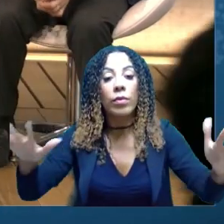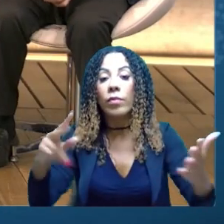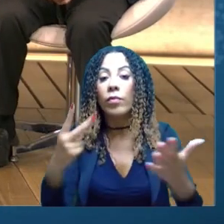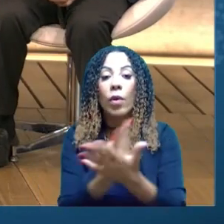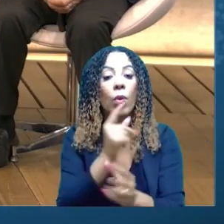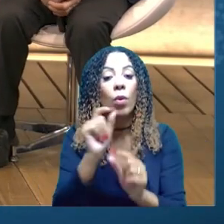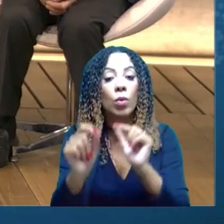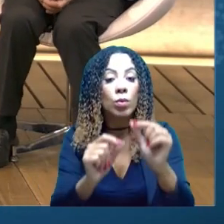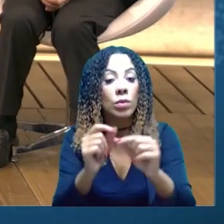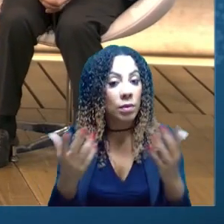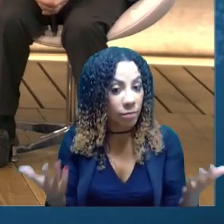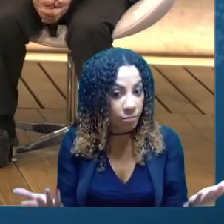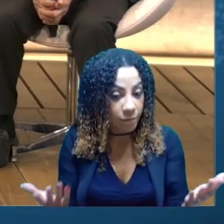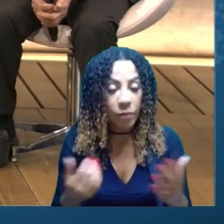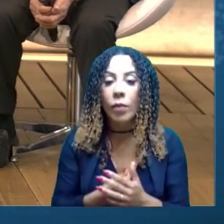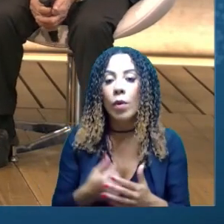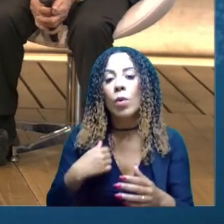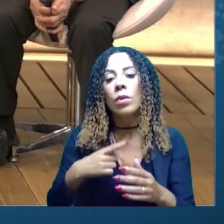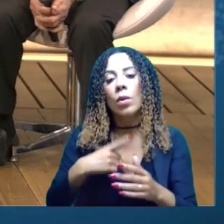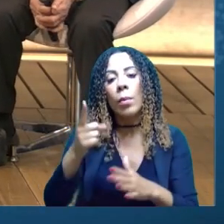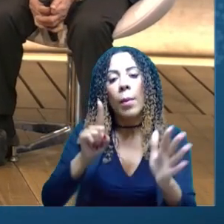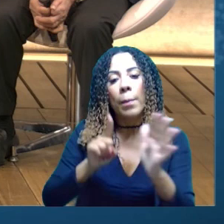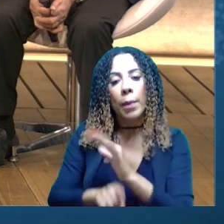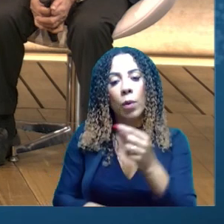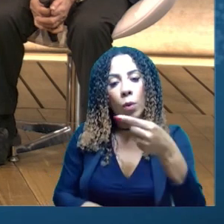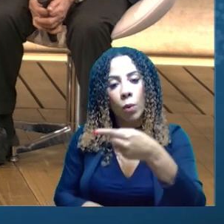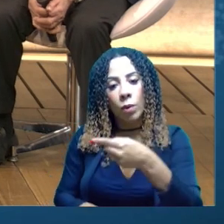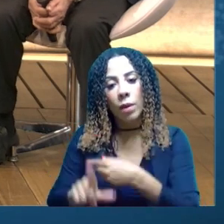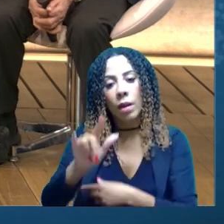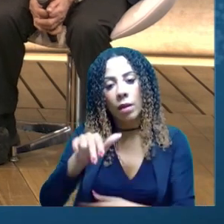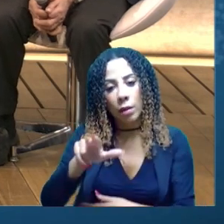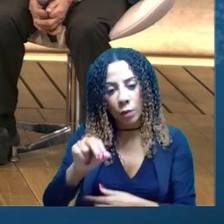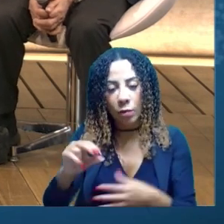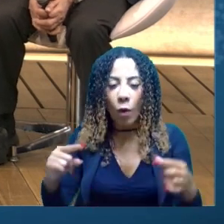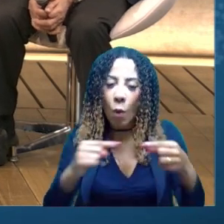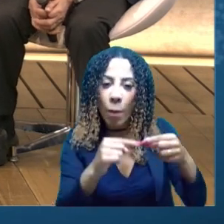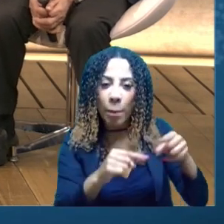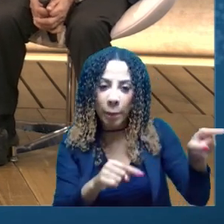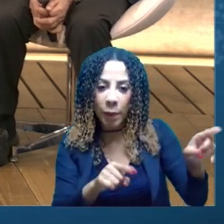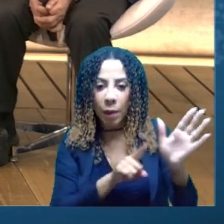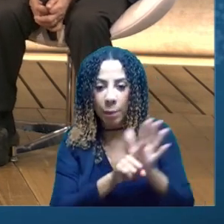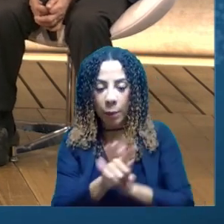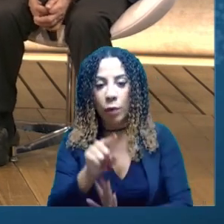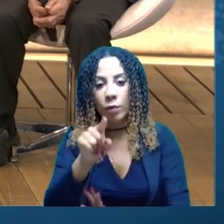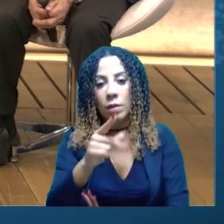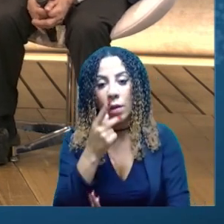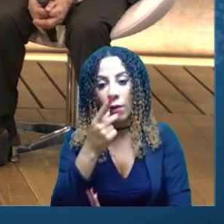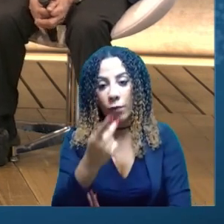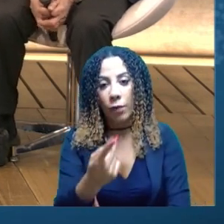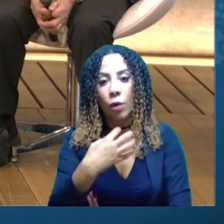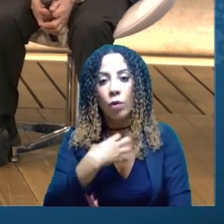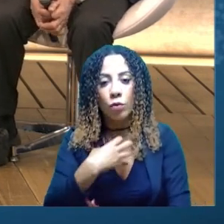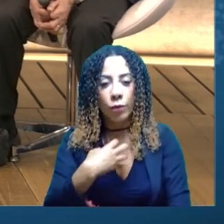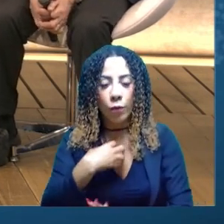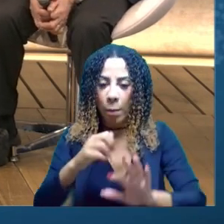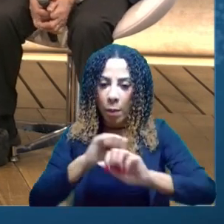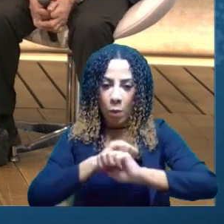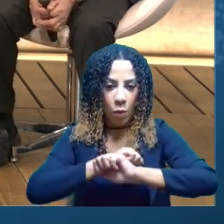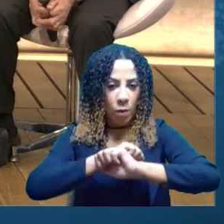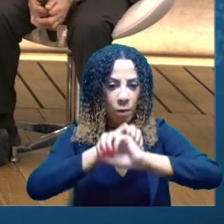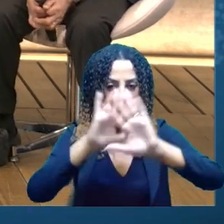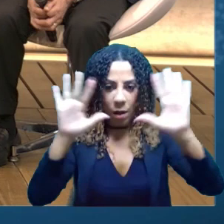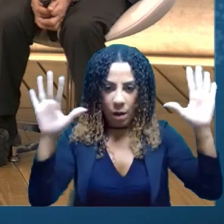Rino também relacionada à primeira pergunta. O senhor colocou de forma muito clara que